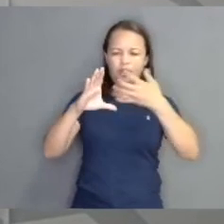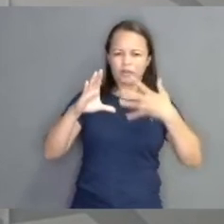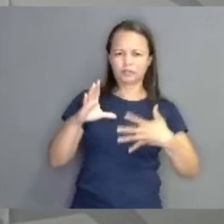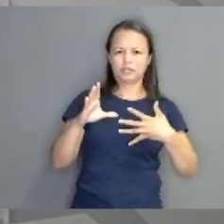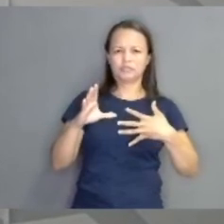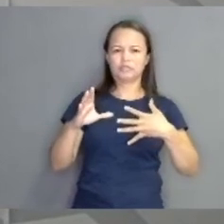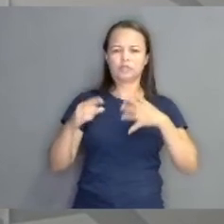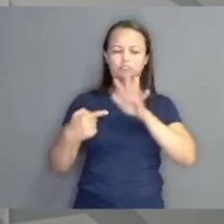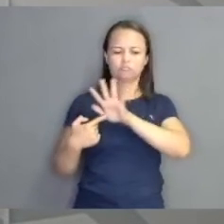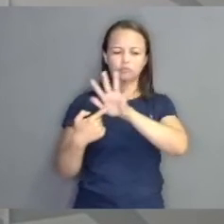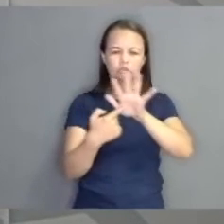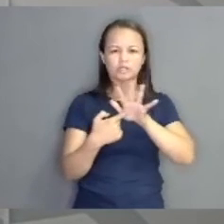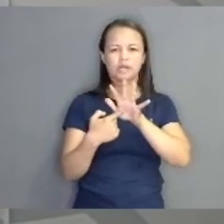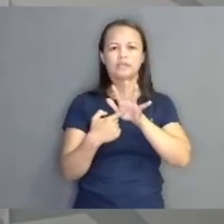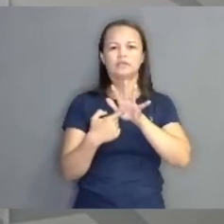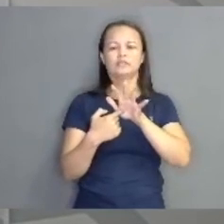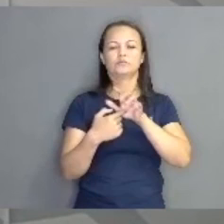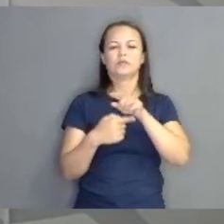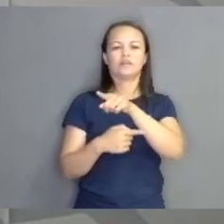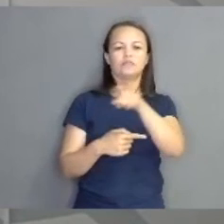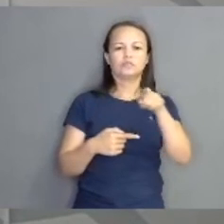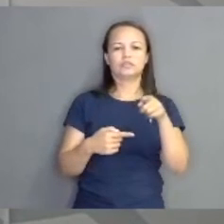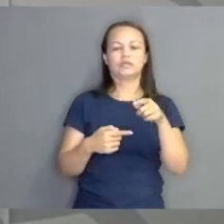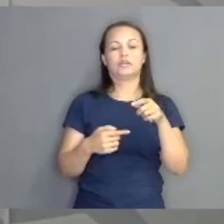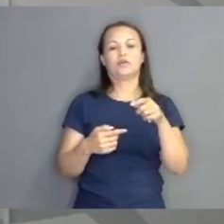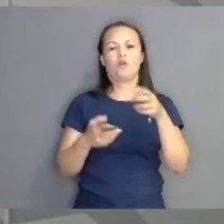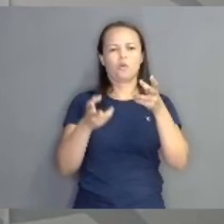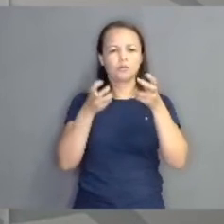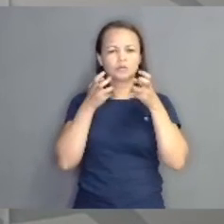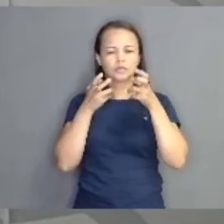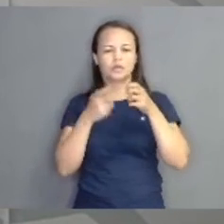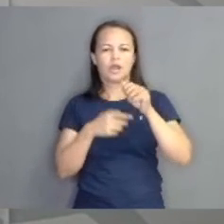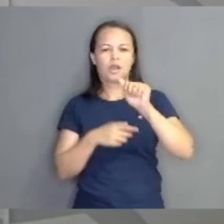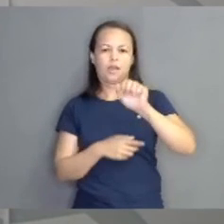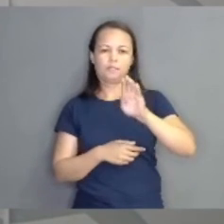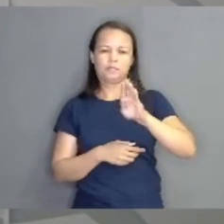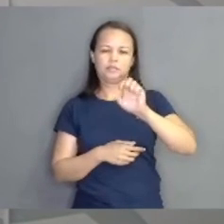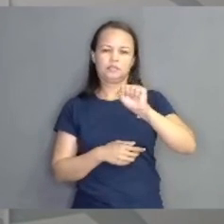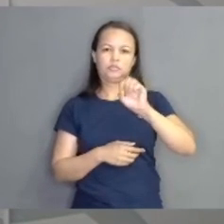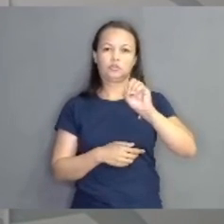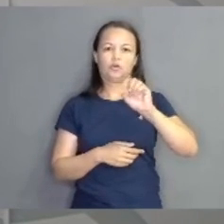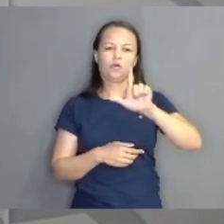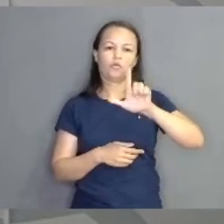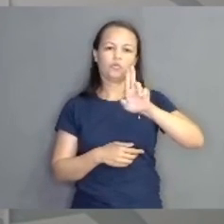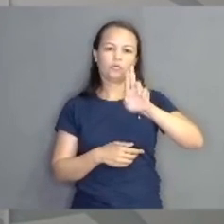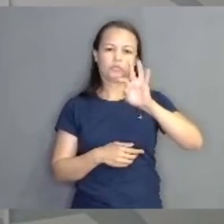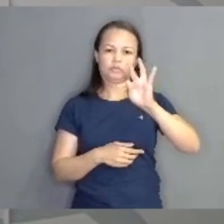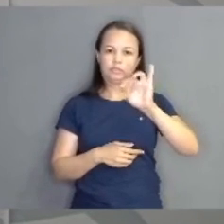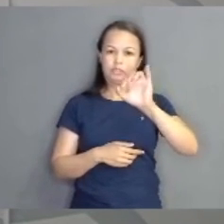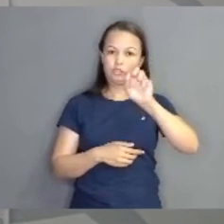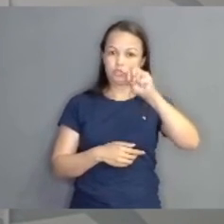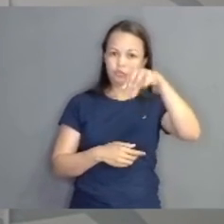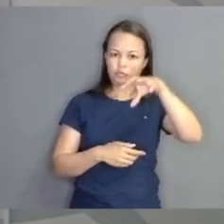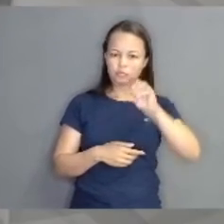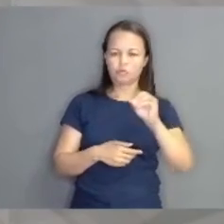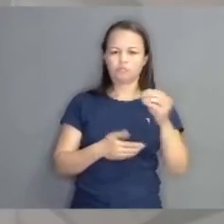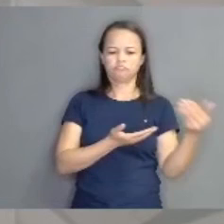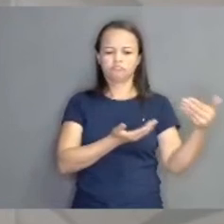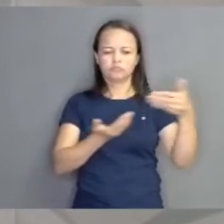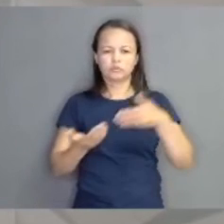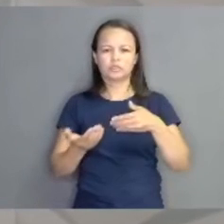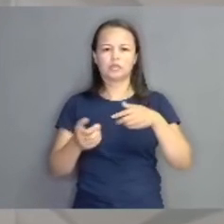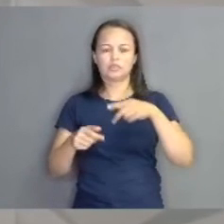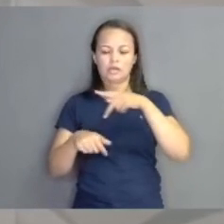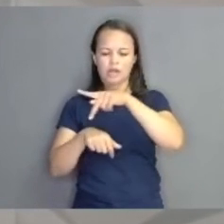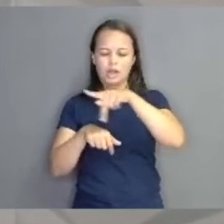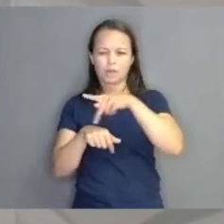aqui para vocês. Vimos que o absolutismo ocorreu na Inglaterra, mas que não teria ficado apenas ali. Vimos